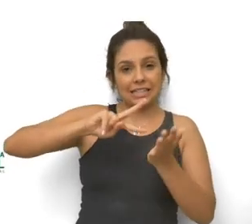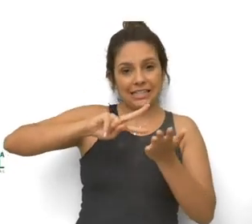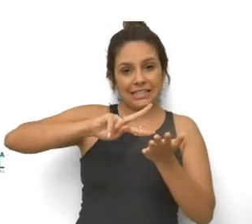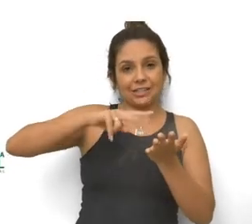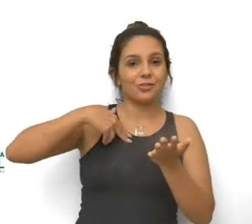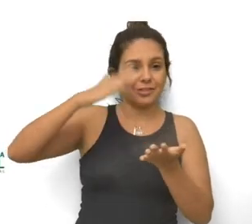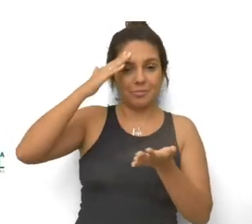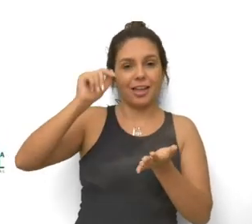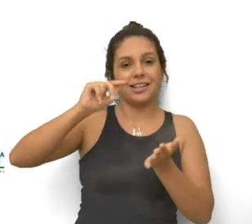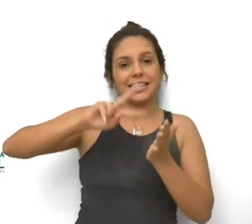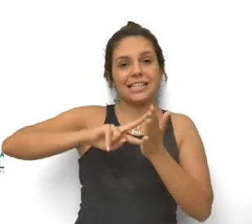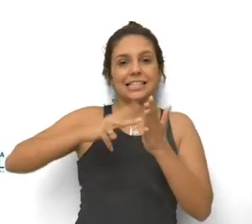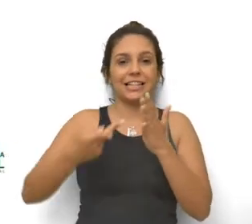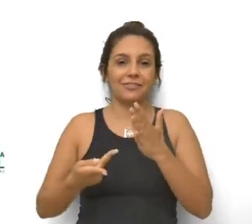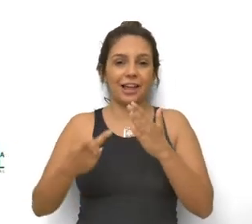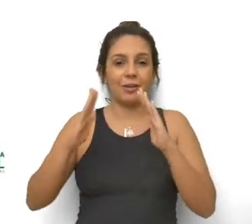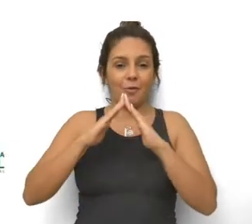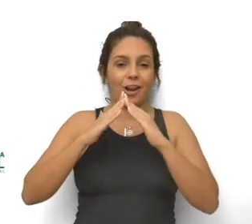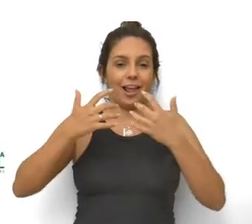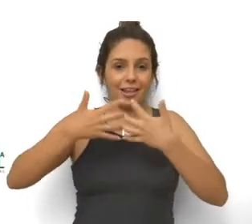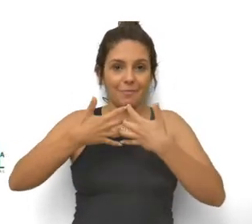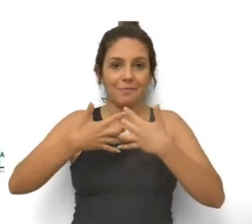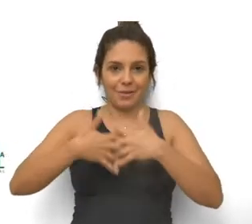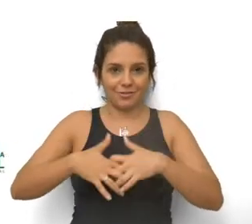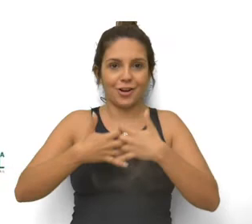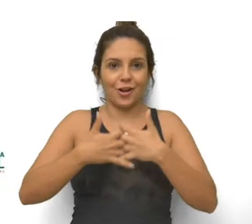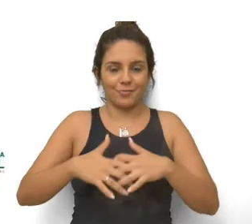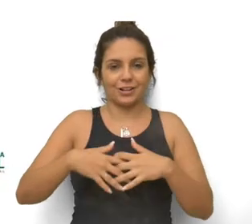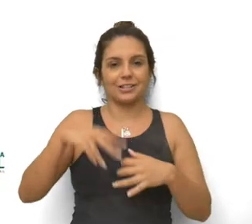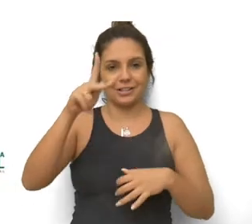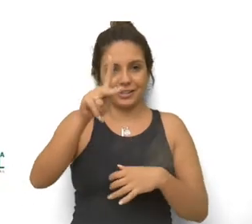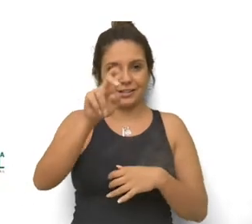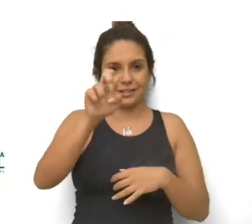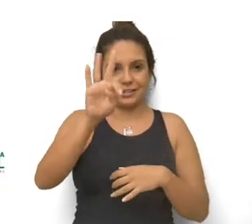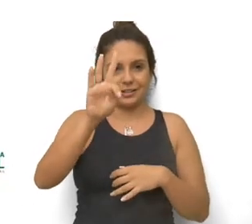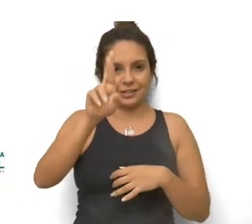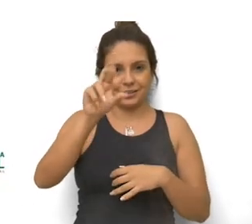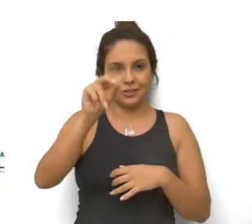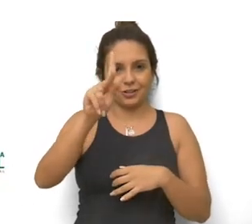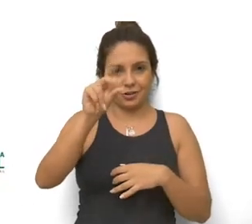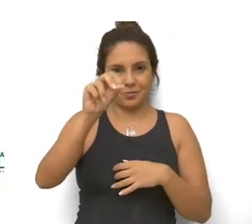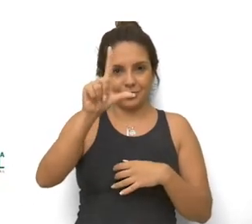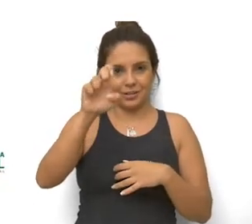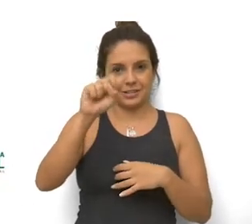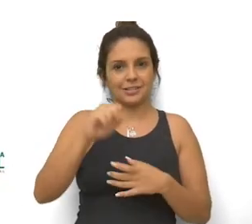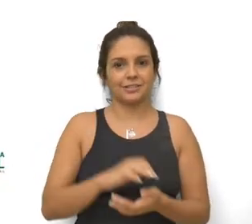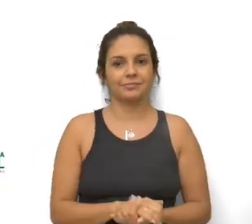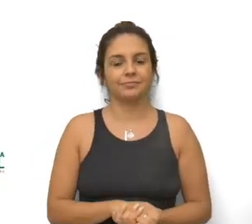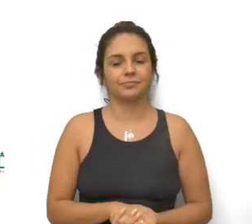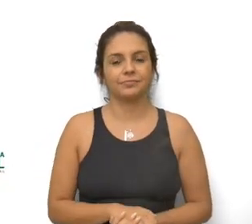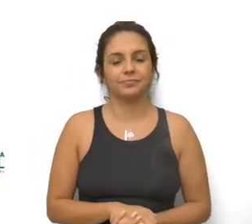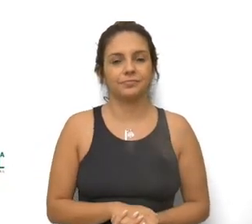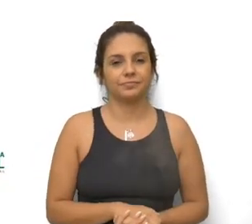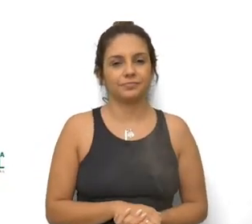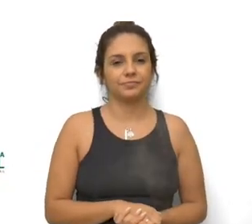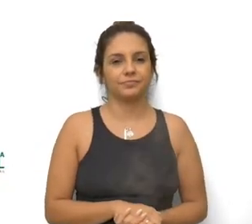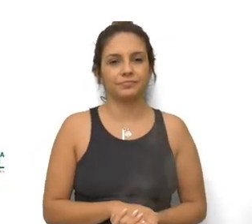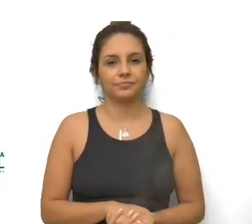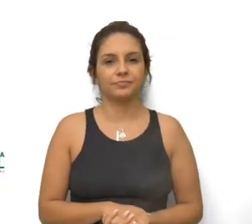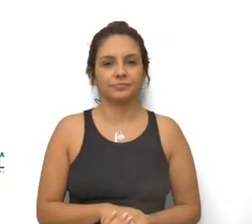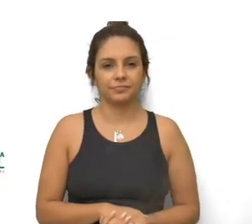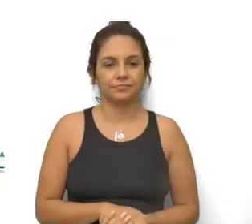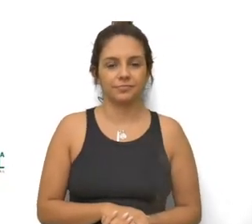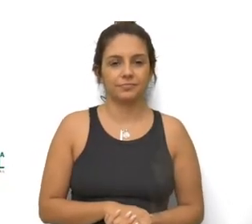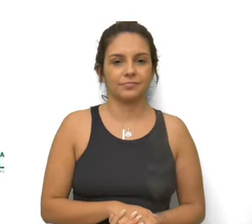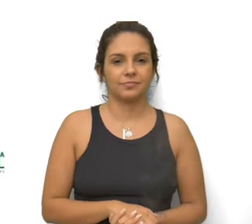morar em Samambaia, morar em Petrópolis, né? Samambaia, assim como Correios, onde eu vivi, são distritos de